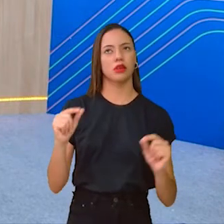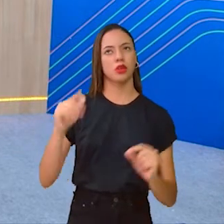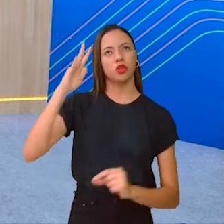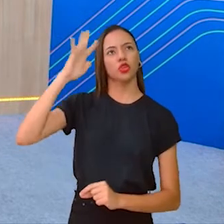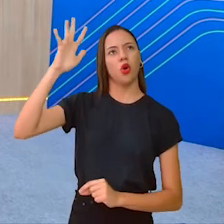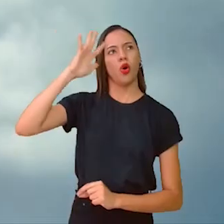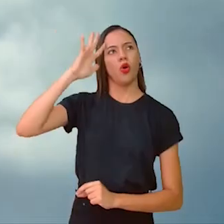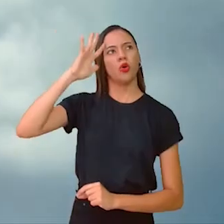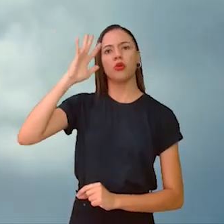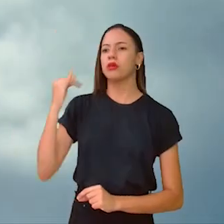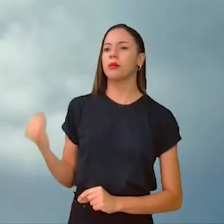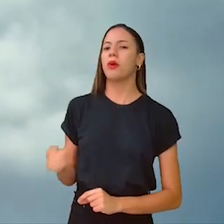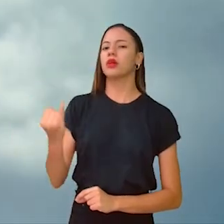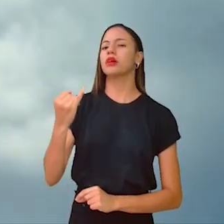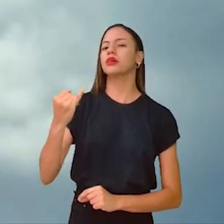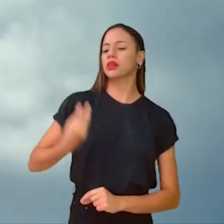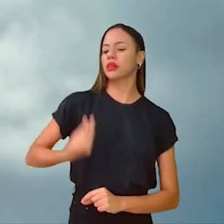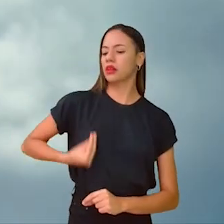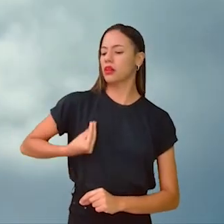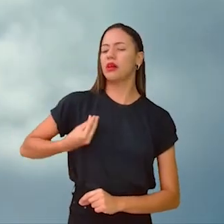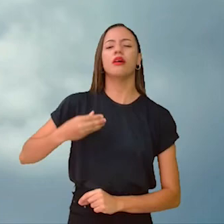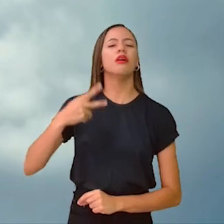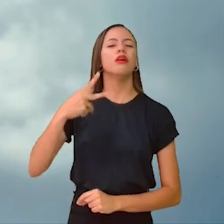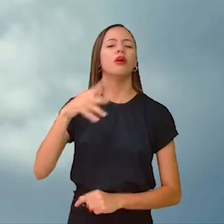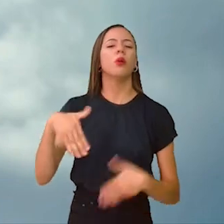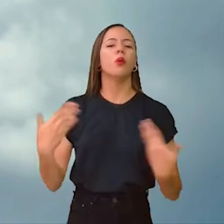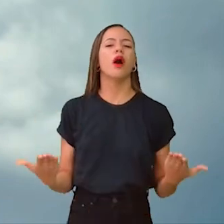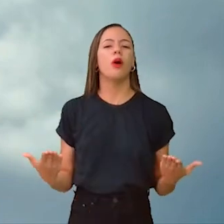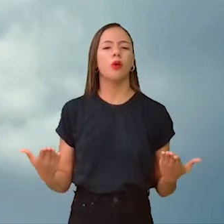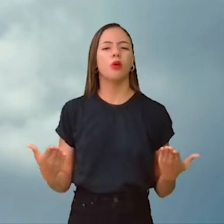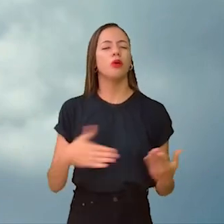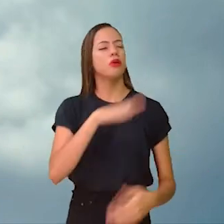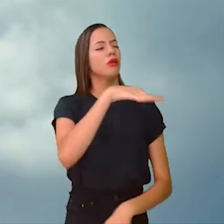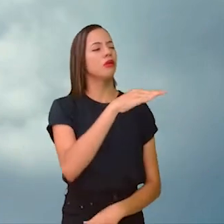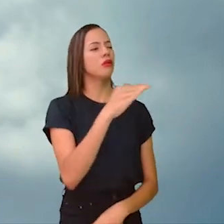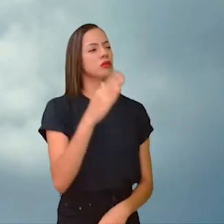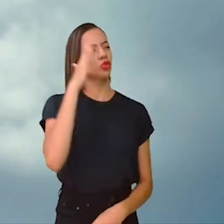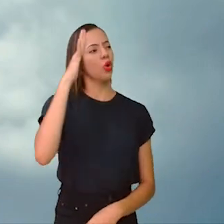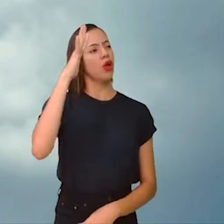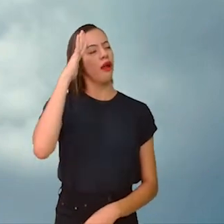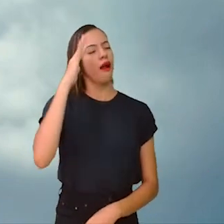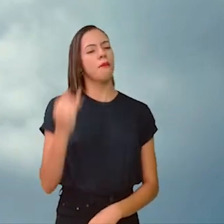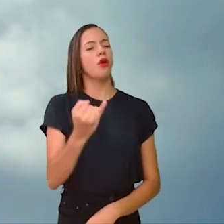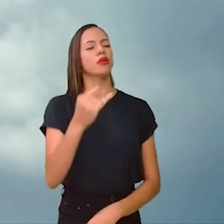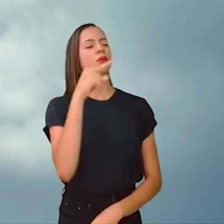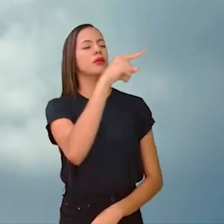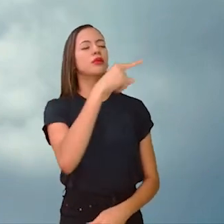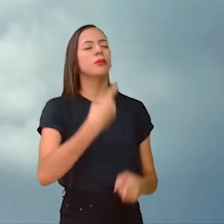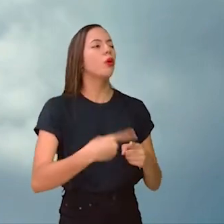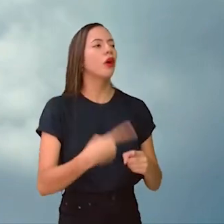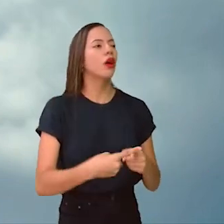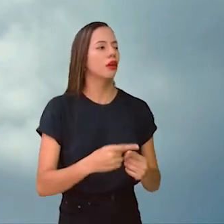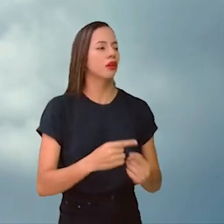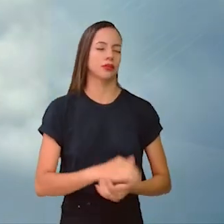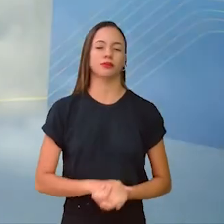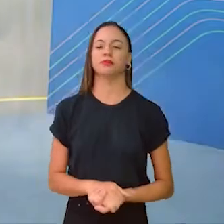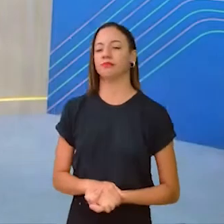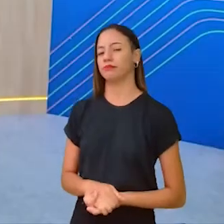dos sonhos em sua vida? Que importância tem para tu sonhar, mano? Para mim é justamente